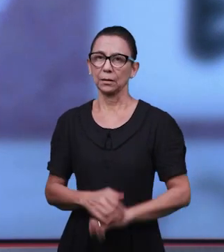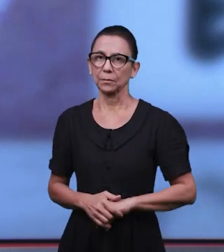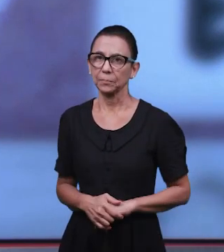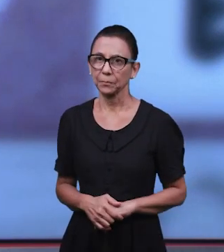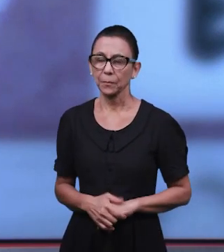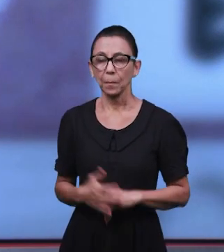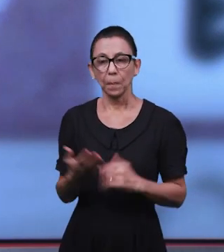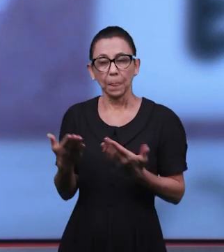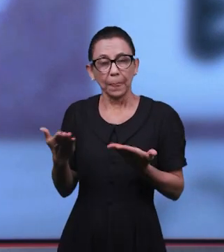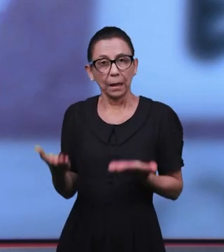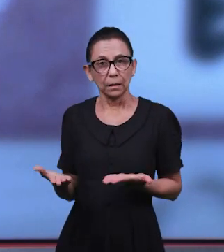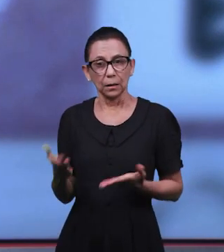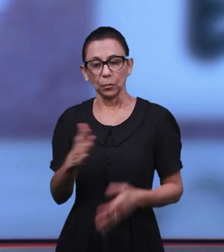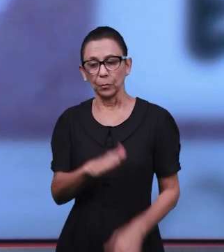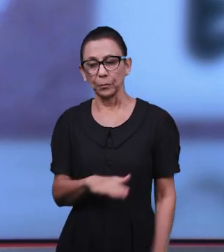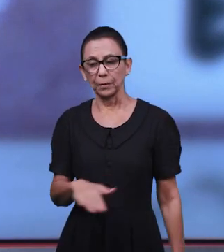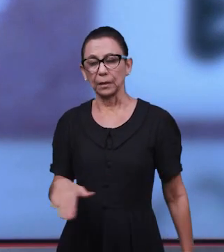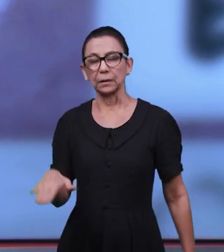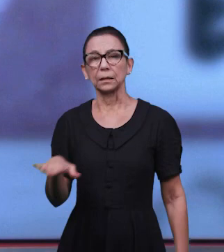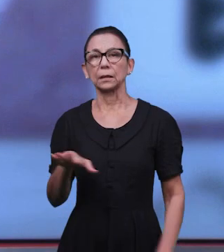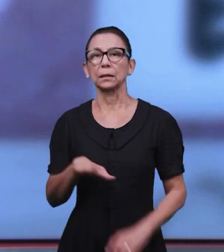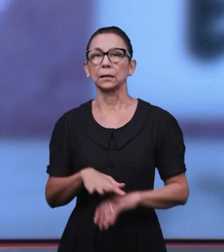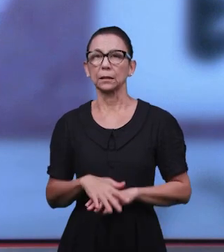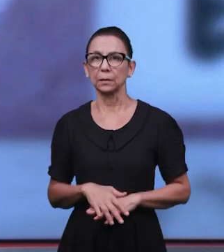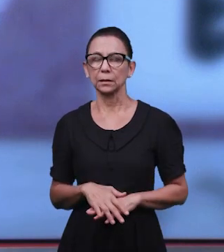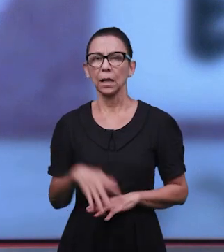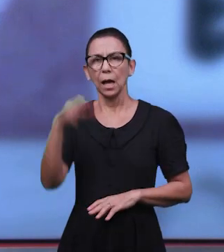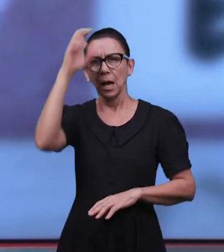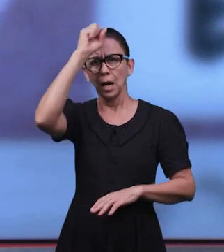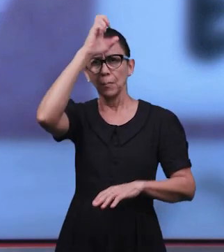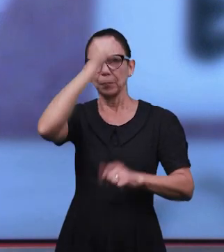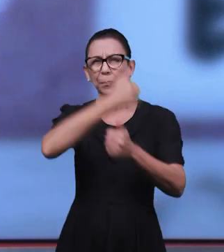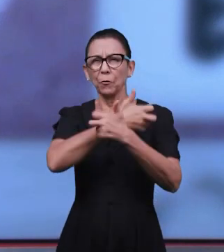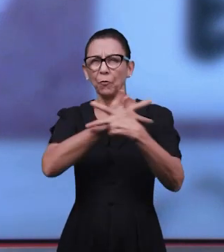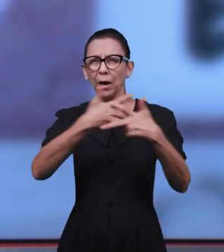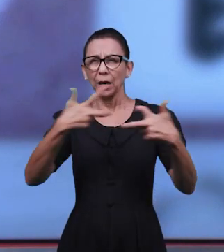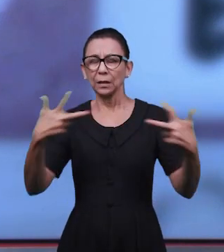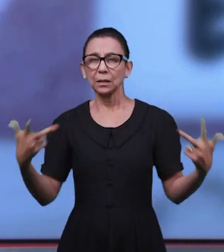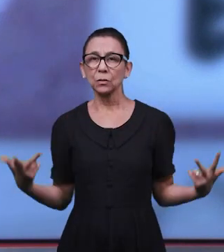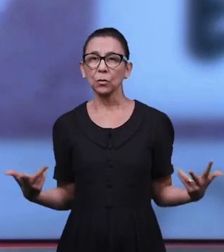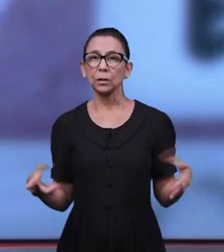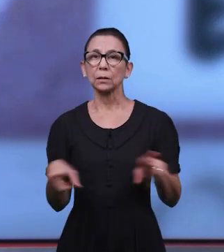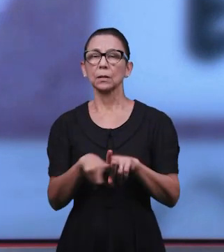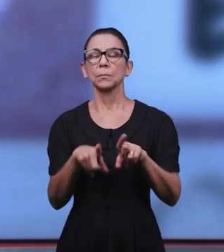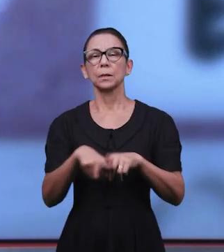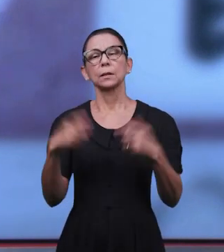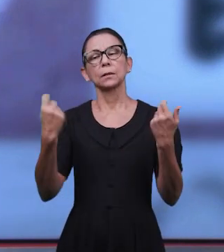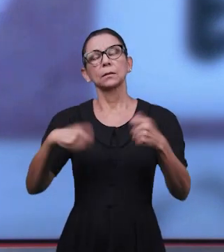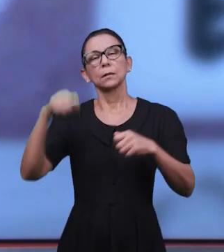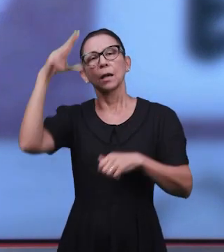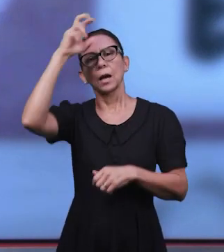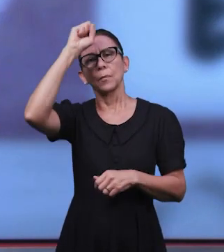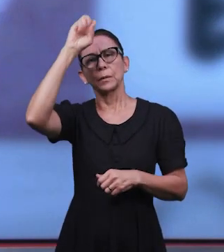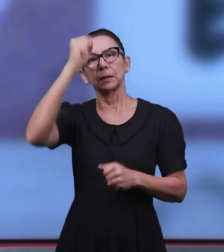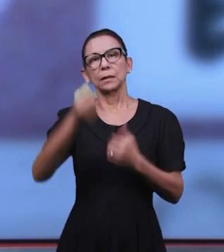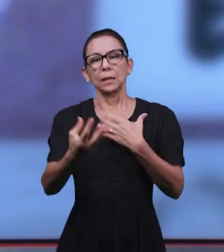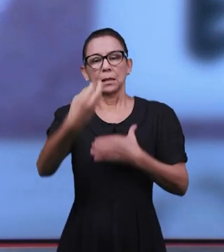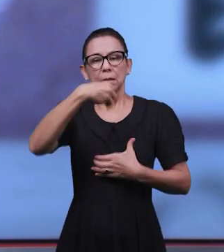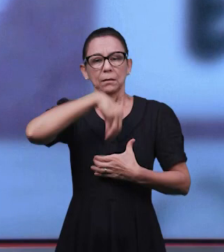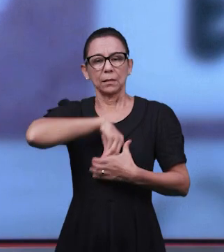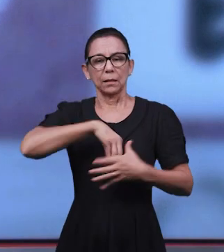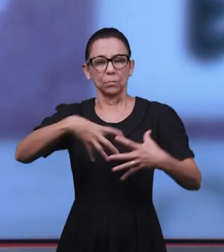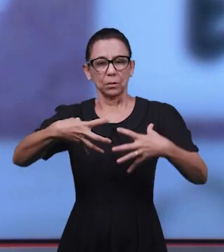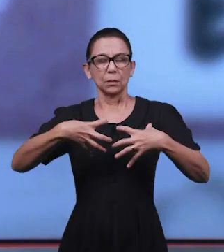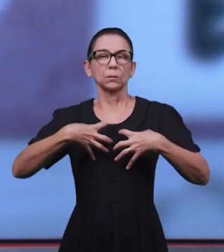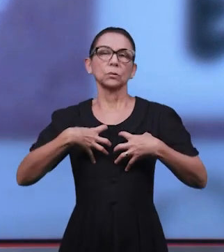mundo natural e físico, elas também necessitam aprender sobre o mundo interior. E não podemos delegar